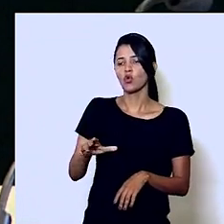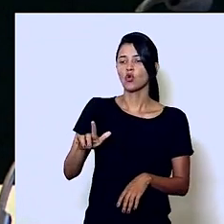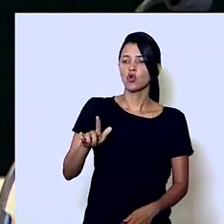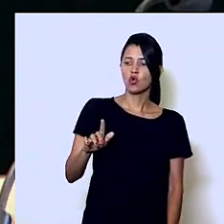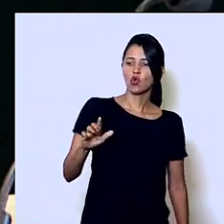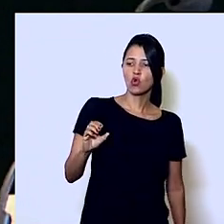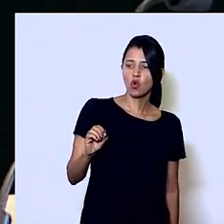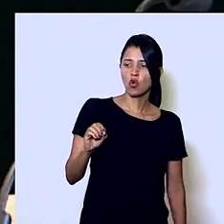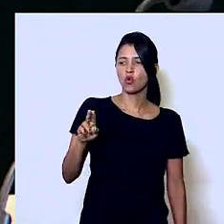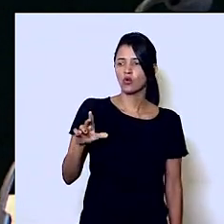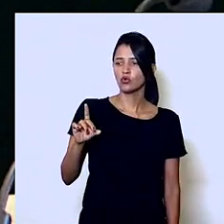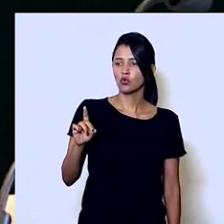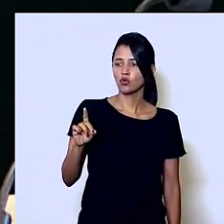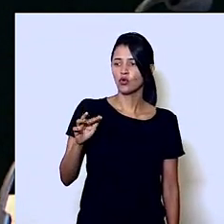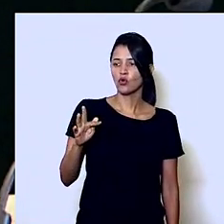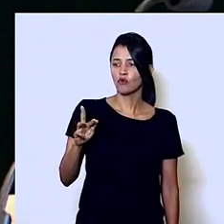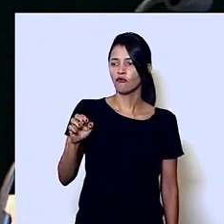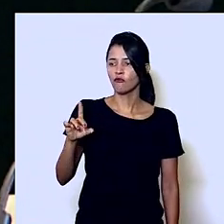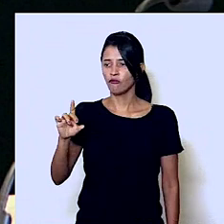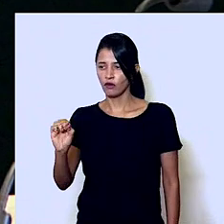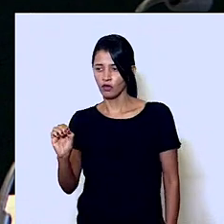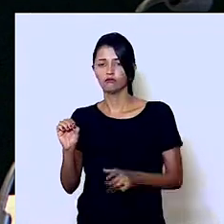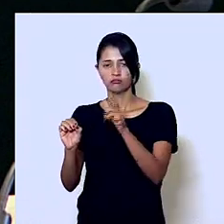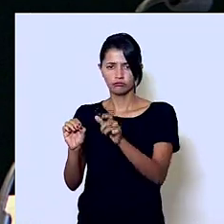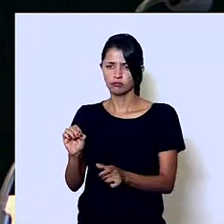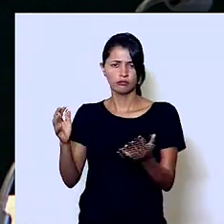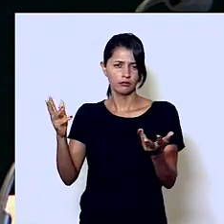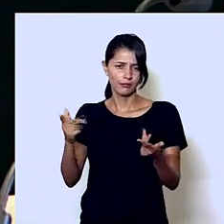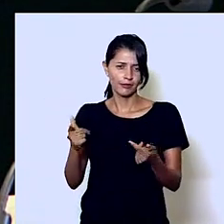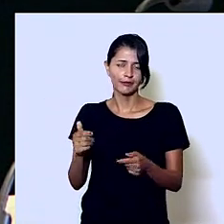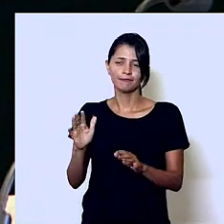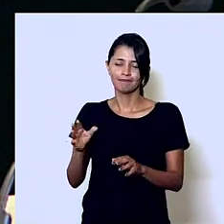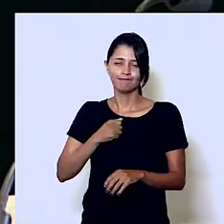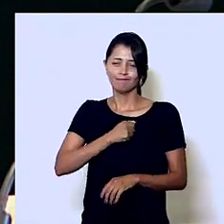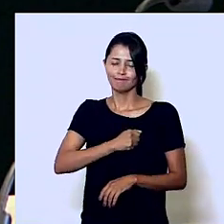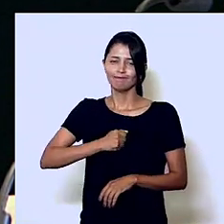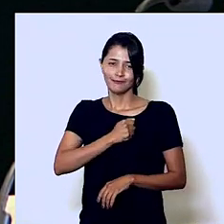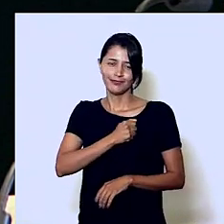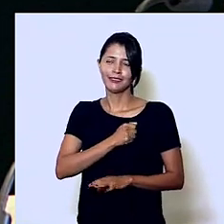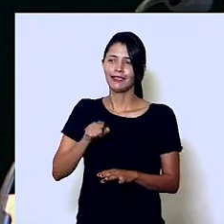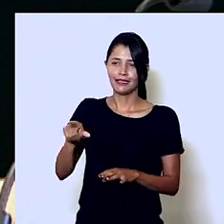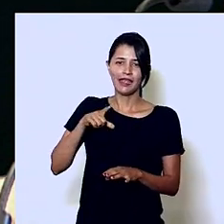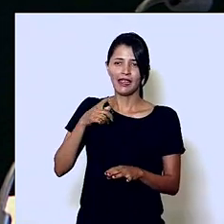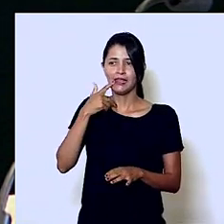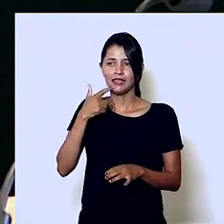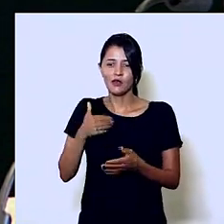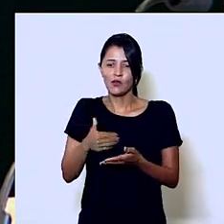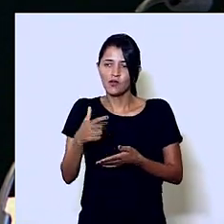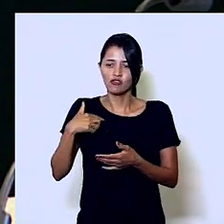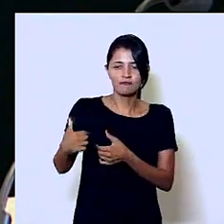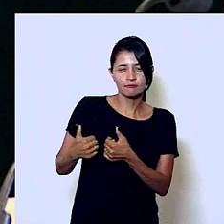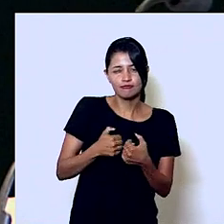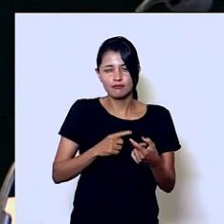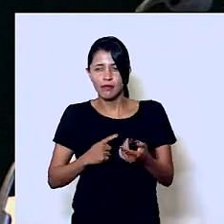uma personalidade que faz muita falta, foi quem fez a intriga, né, a conspiração para que eu